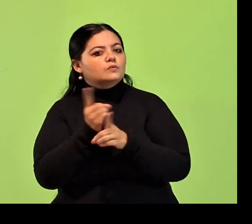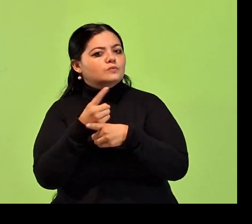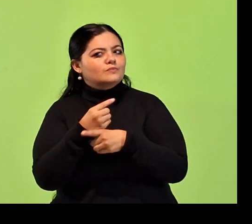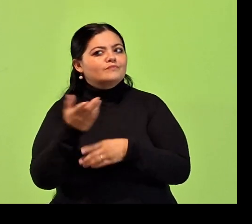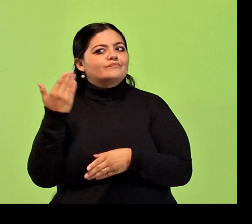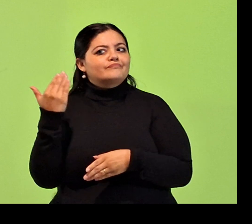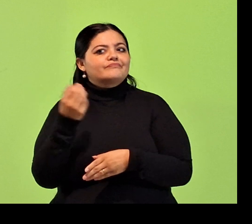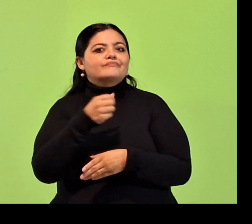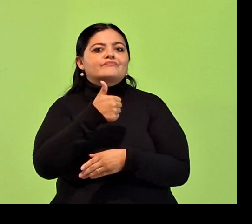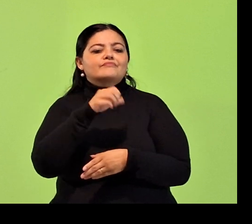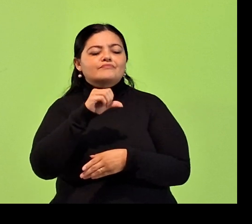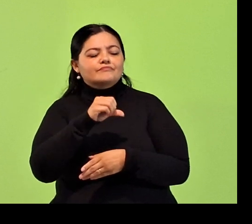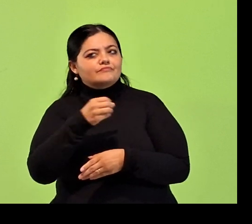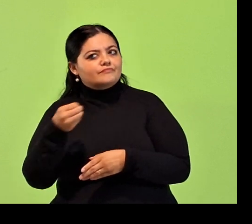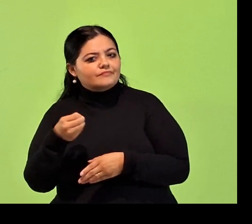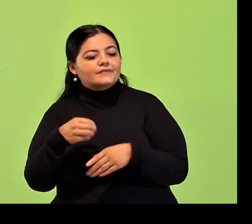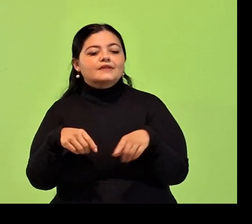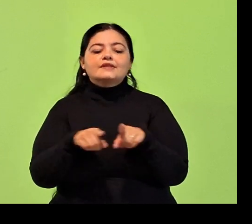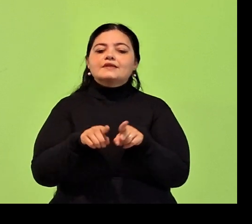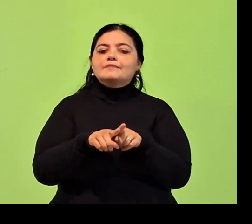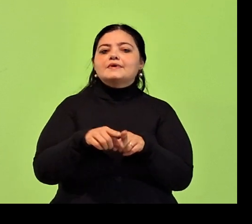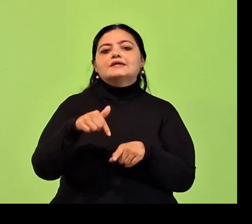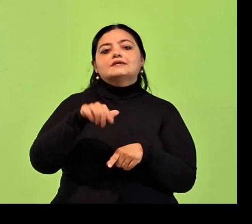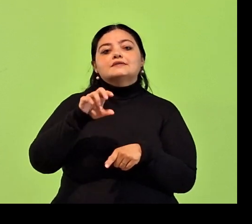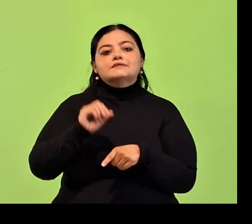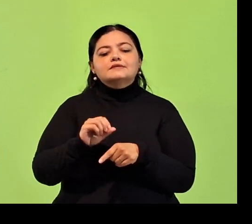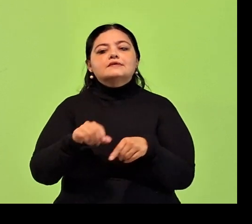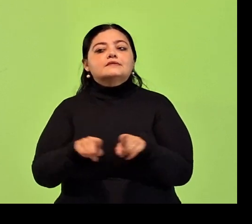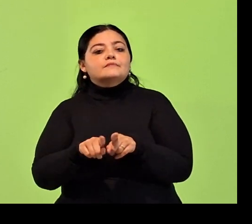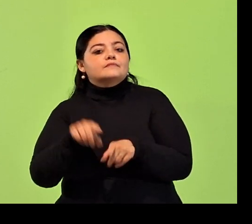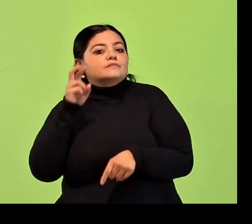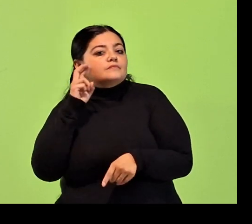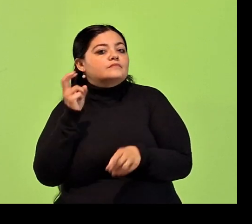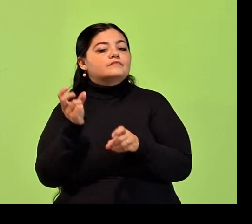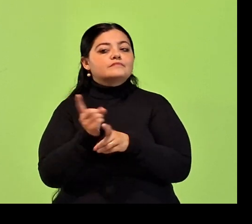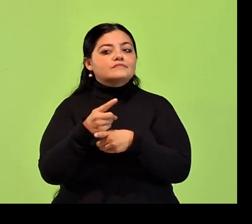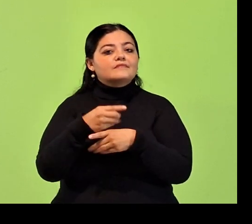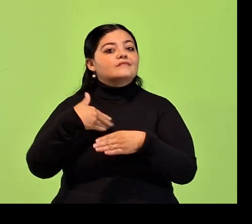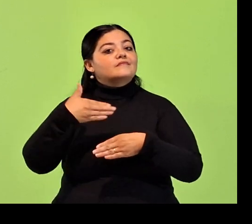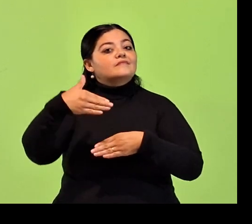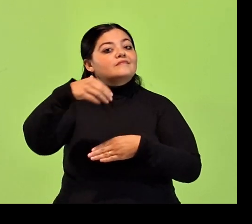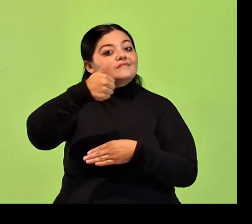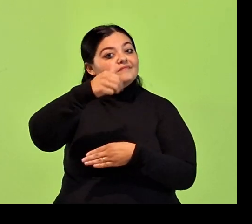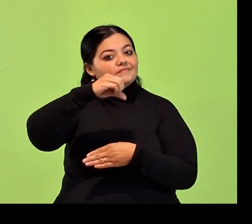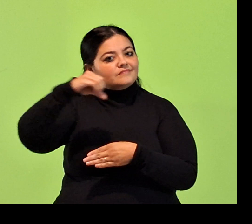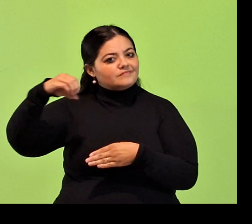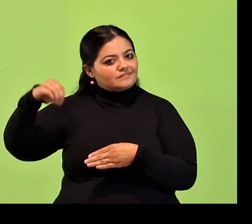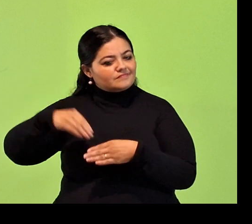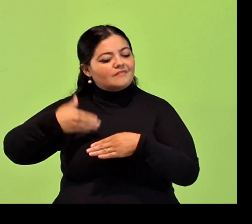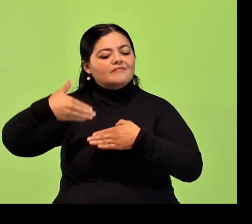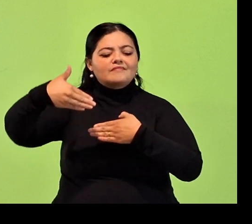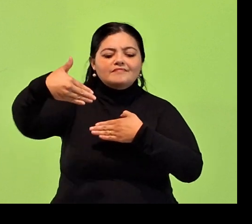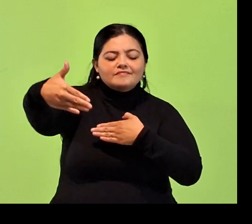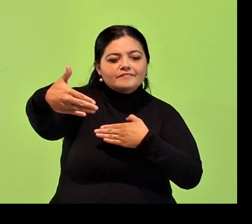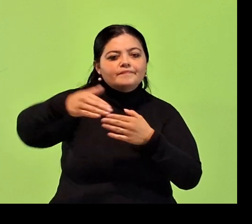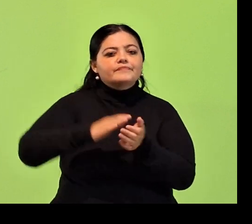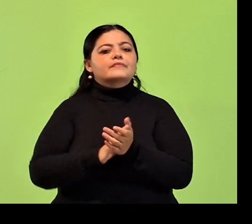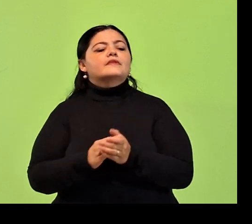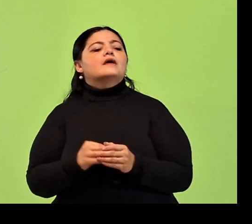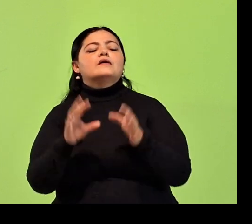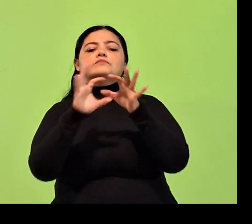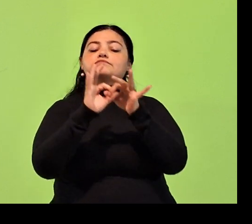das décadas de 60 e 70 e a literatura marginal que despontou dos anos 90 em diante. Dentro dessas